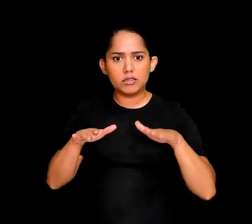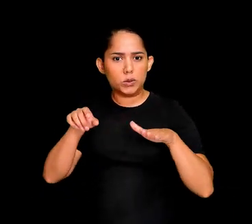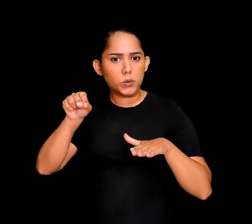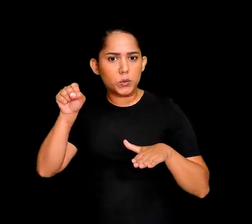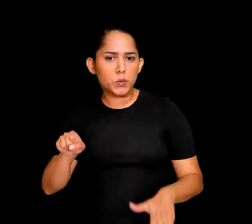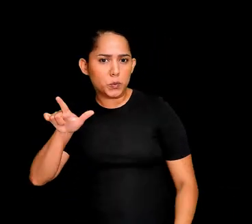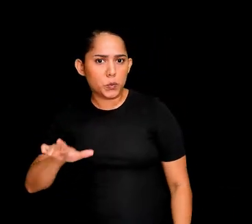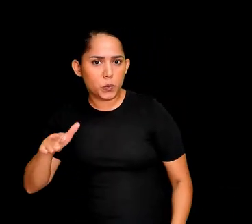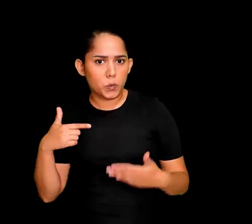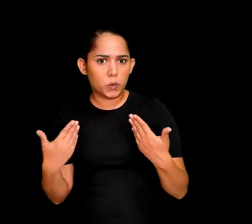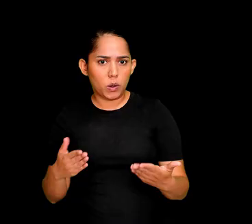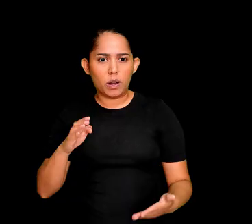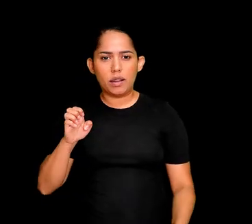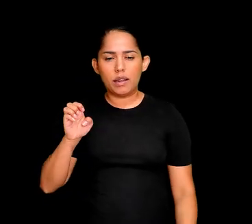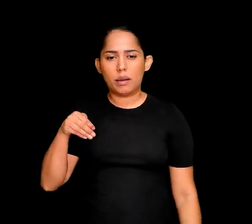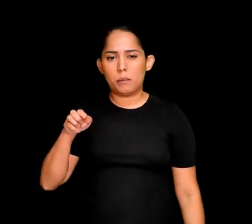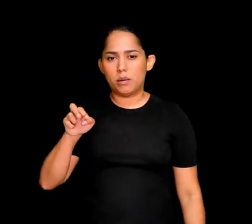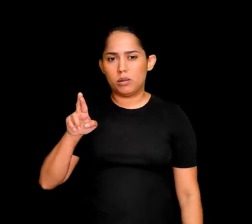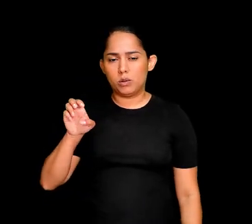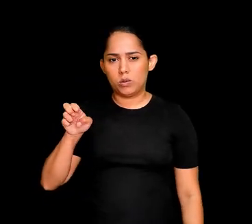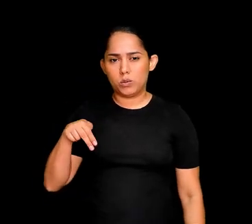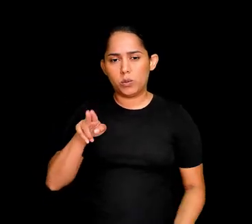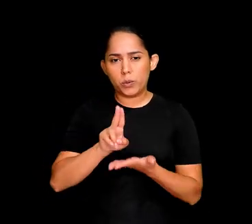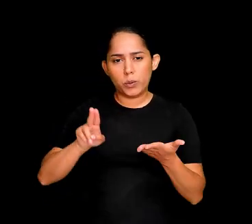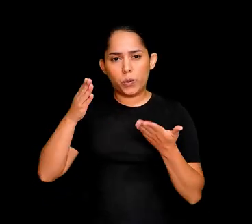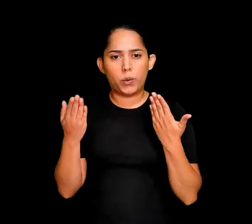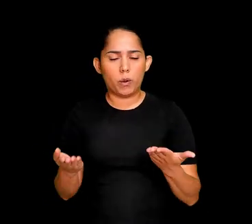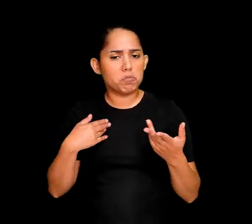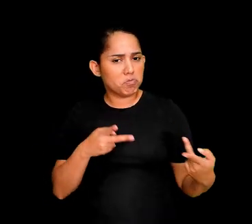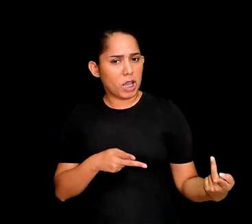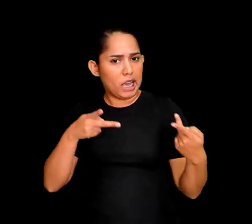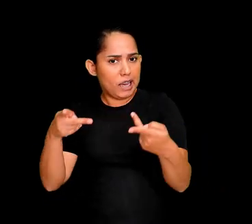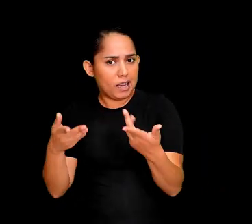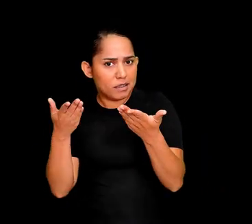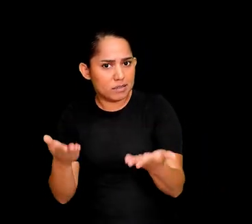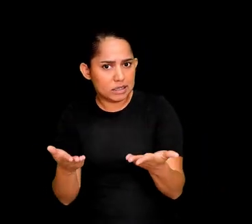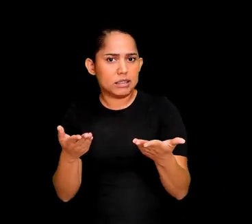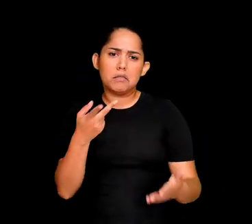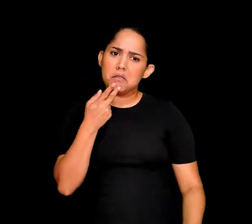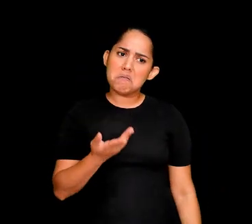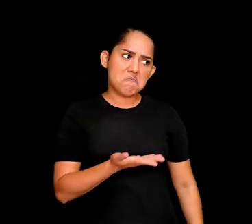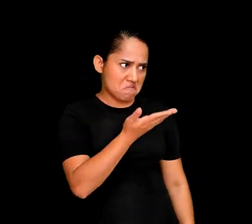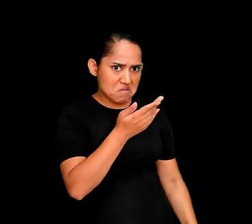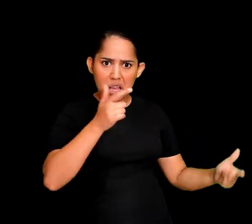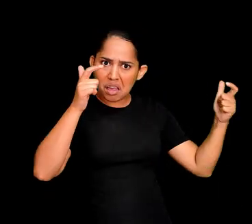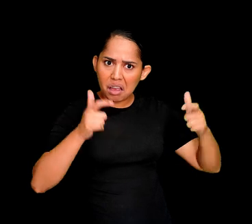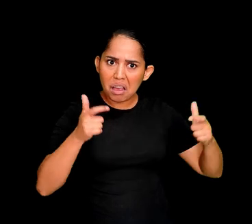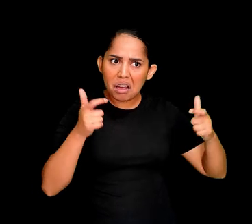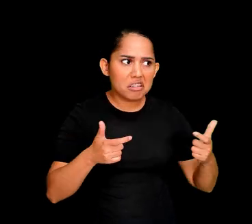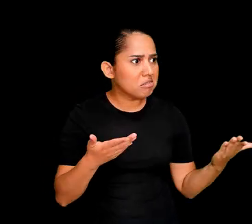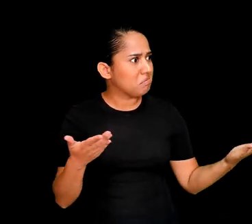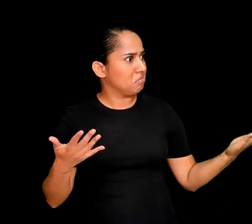no sul de Londres, Emerson College. Aí eu fui visitar ela e ela falou, cara,